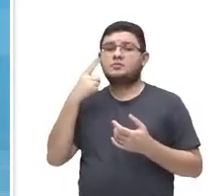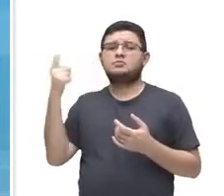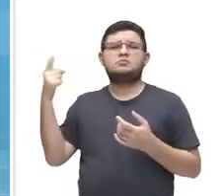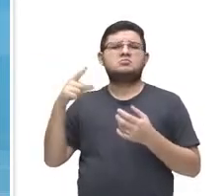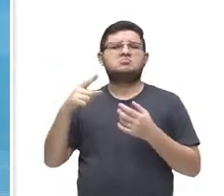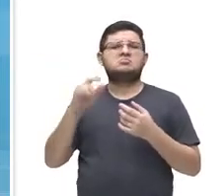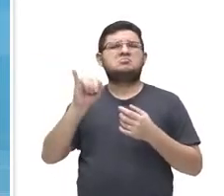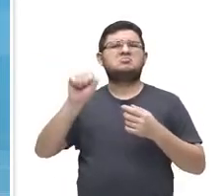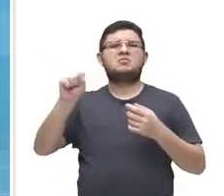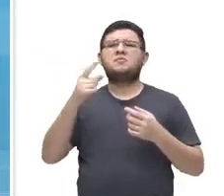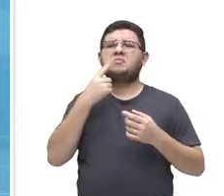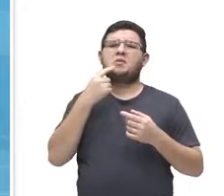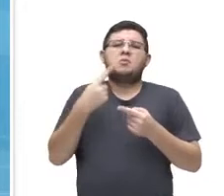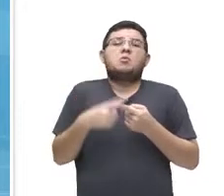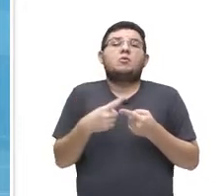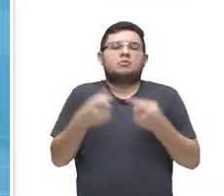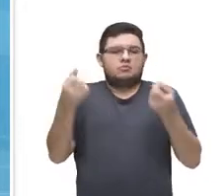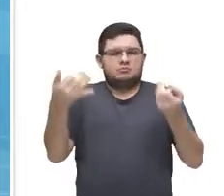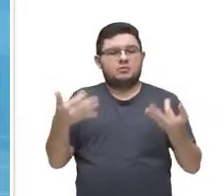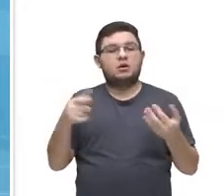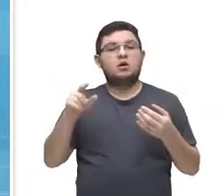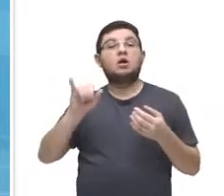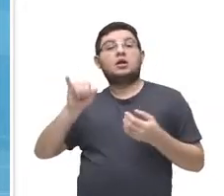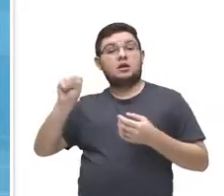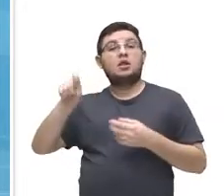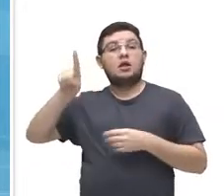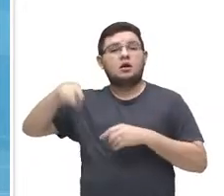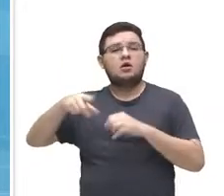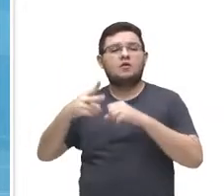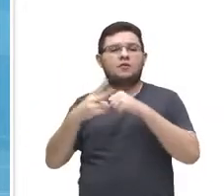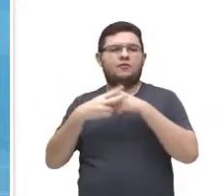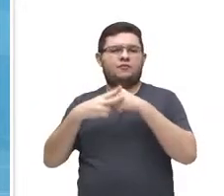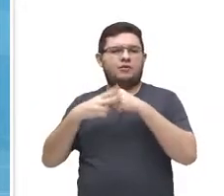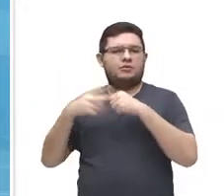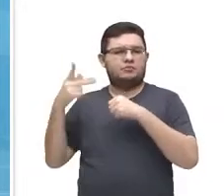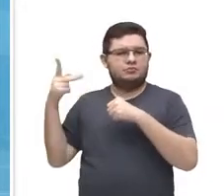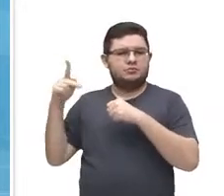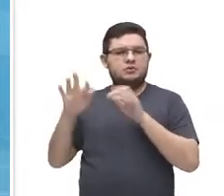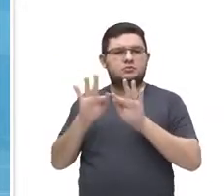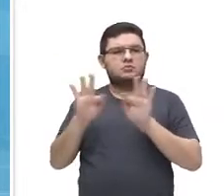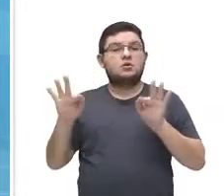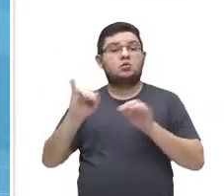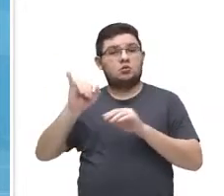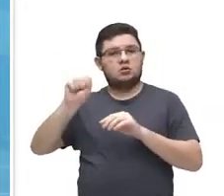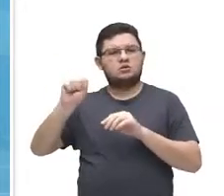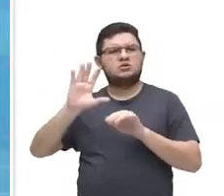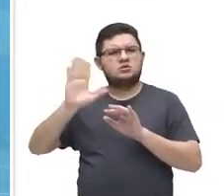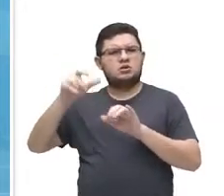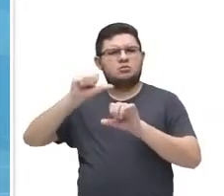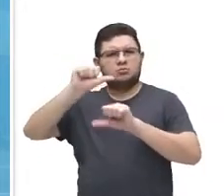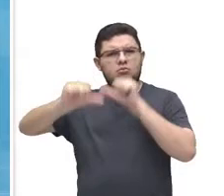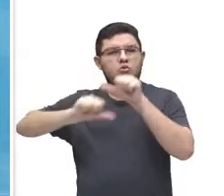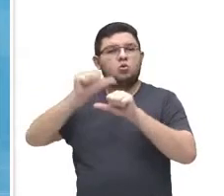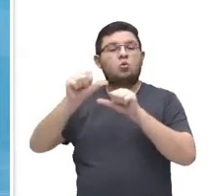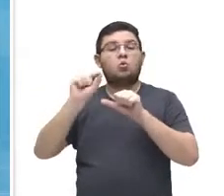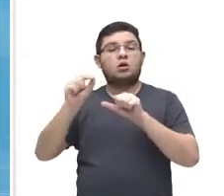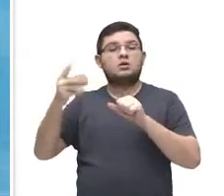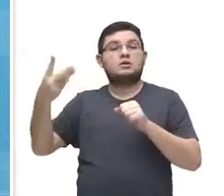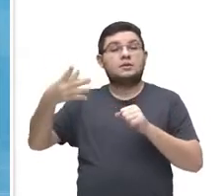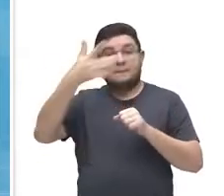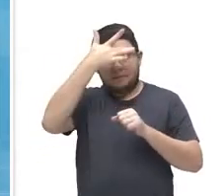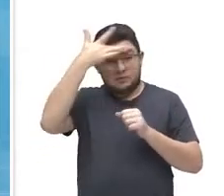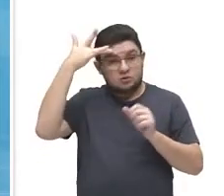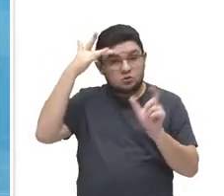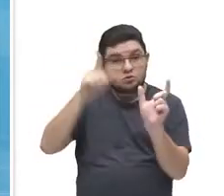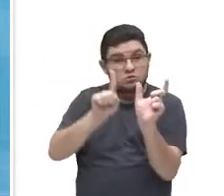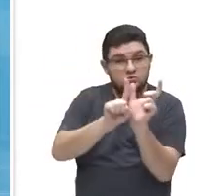verbo dessa oração, tá? Dessa oração aqui, e ele já está conjugado com a terceira pessoa do singular, tá certo?